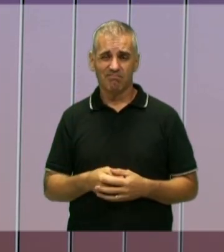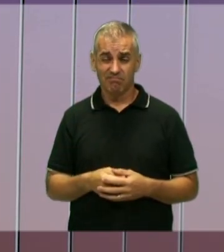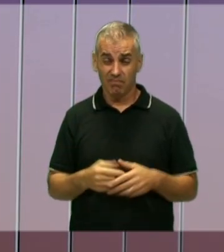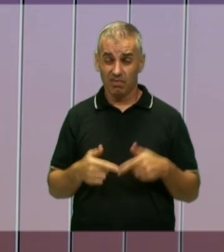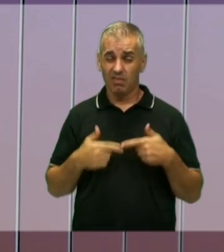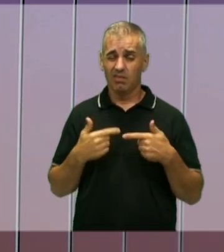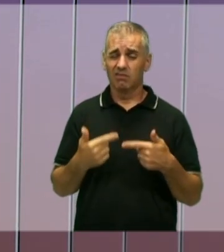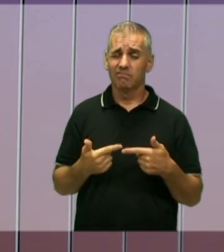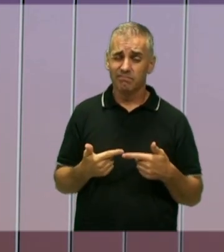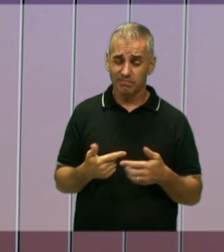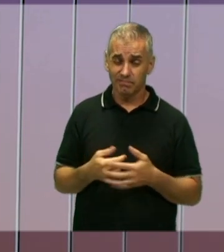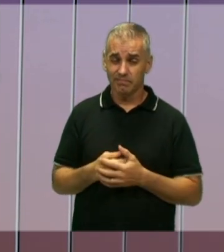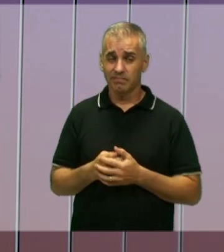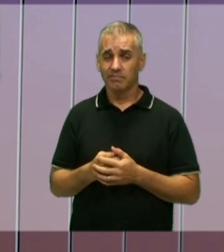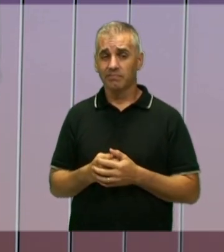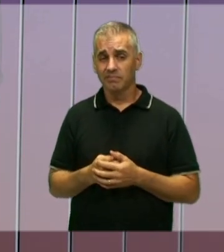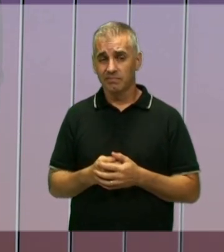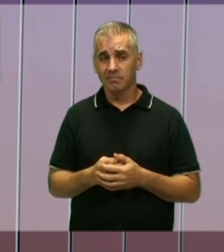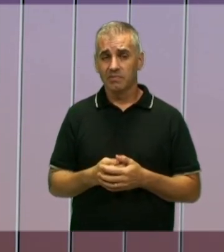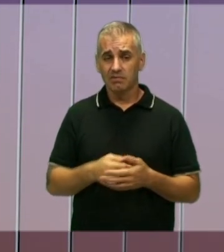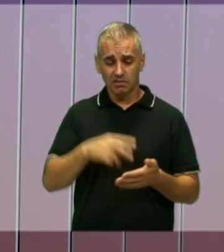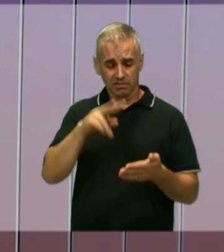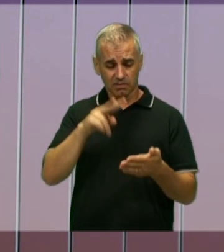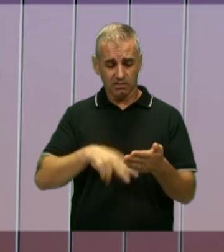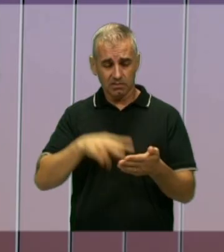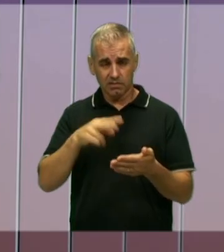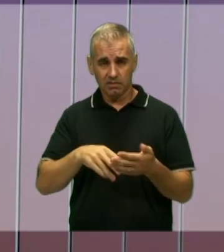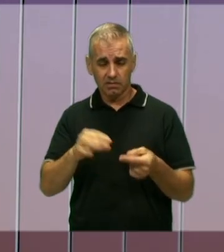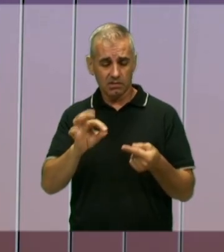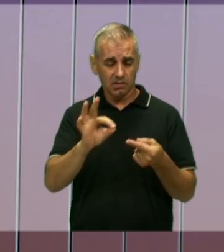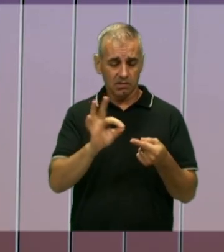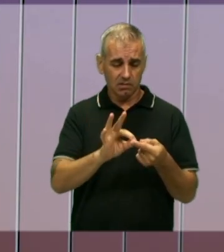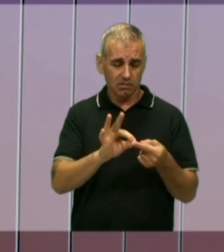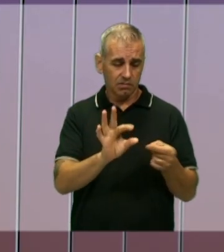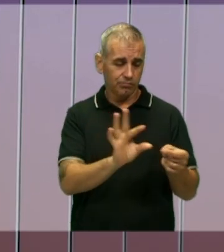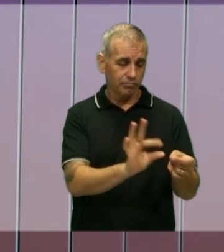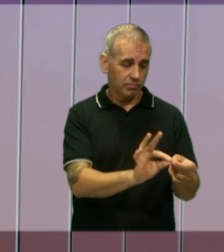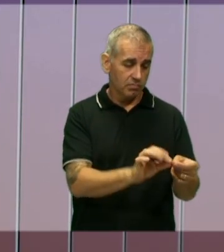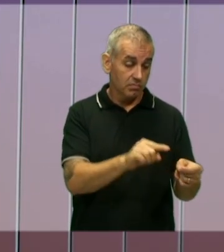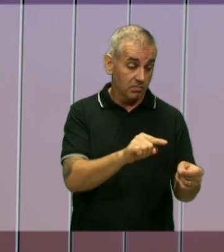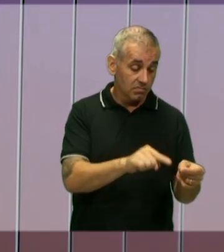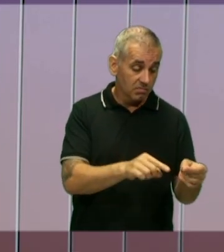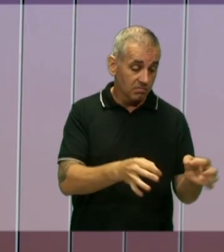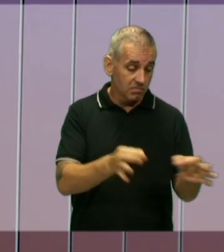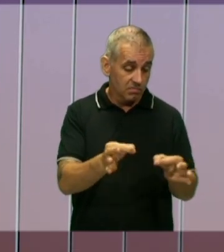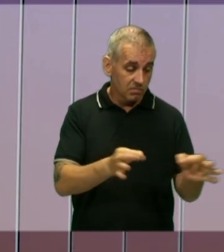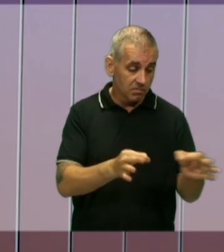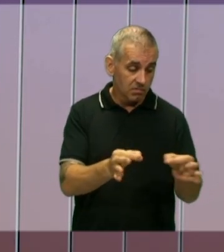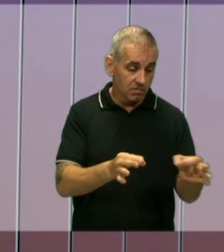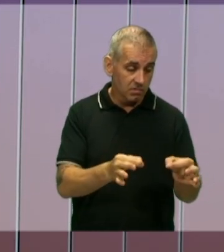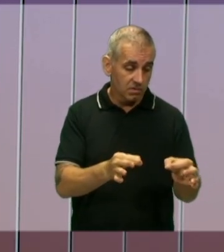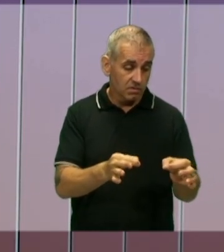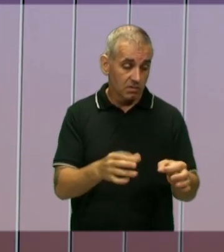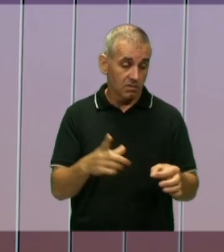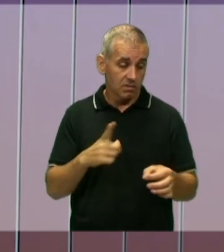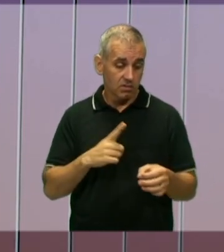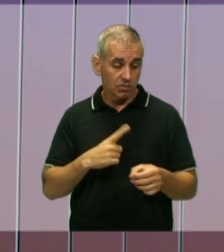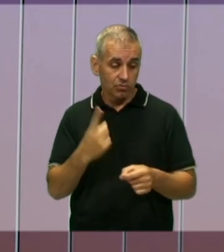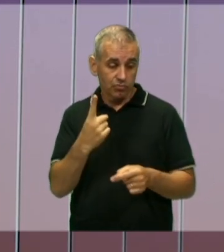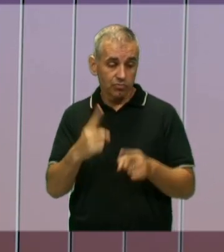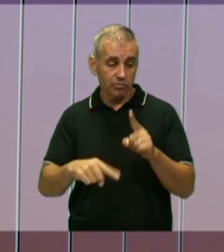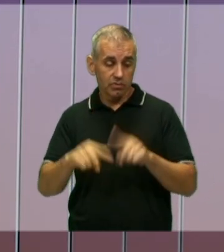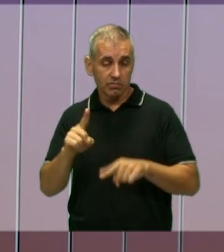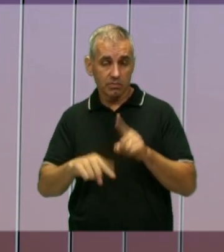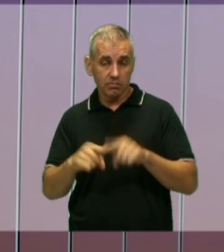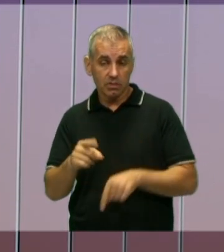dificultoso tu fazer a leitura manual, a mensuração manual e o controle manual dessa glicose diariamente, repetidas